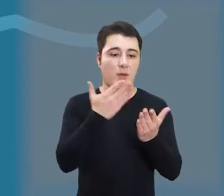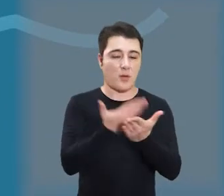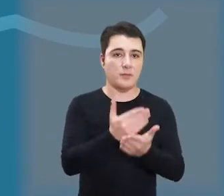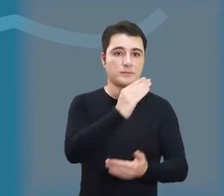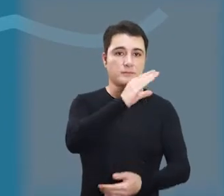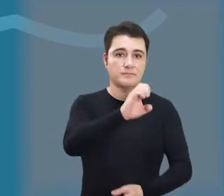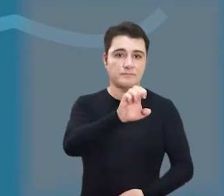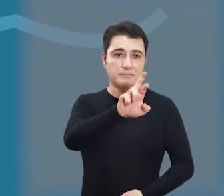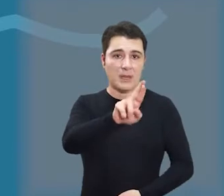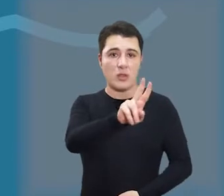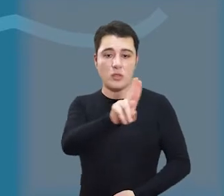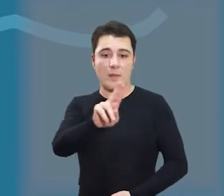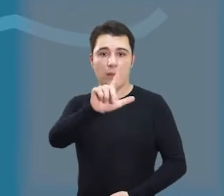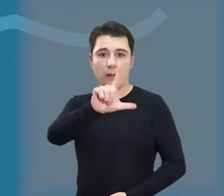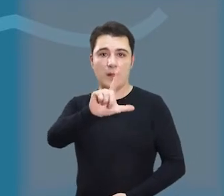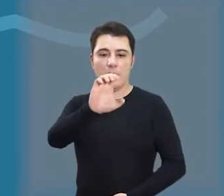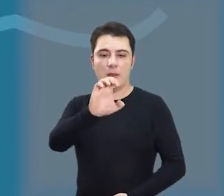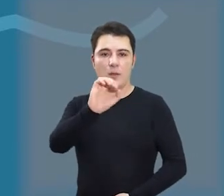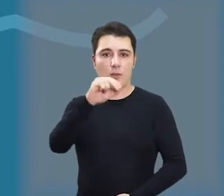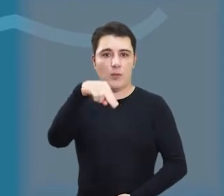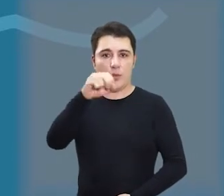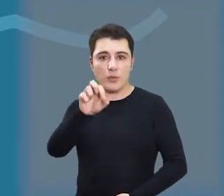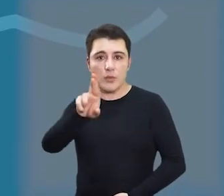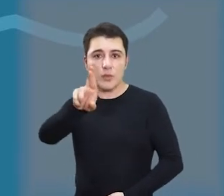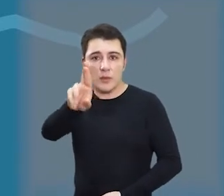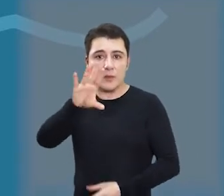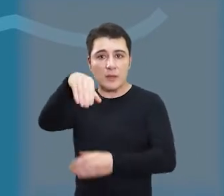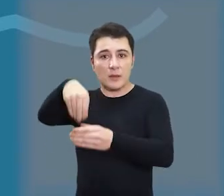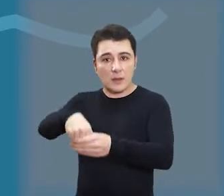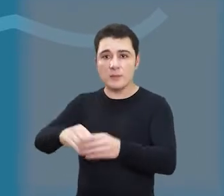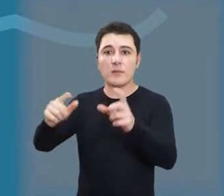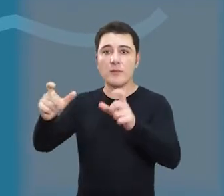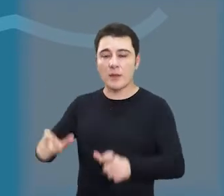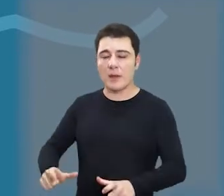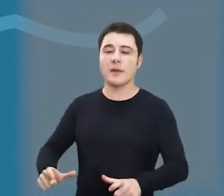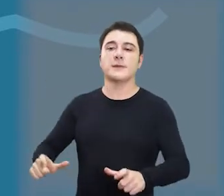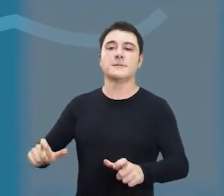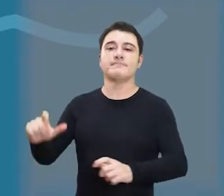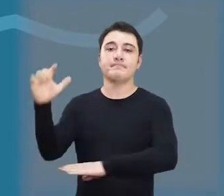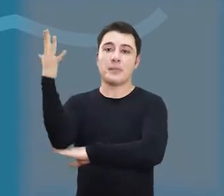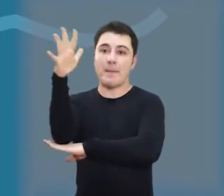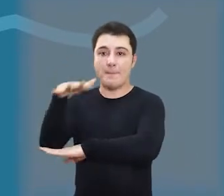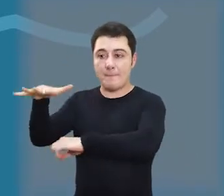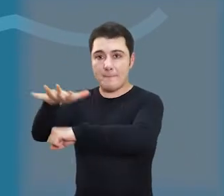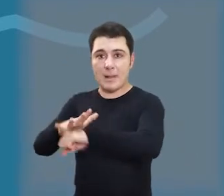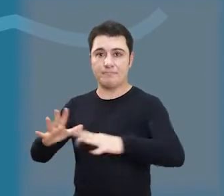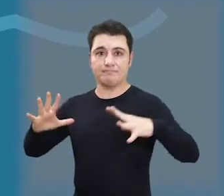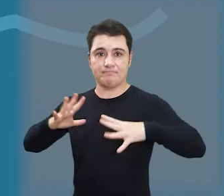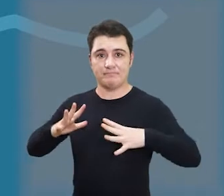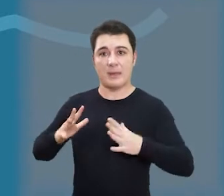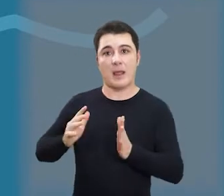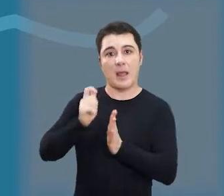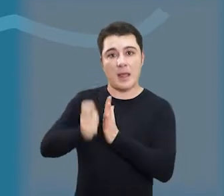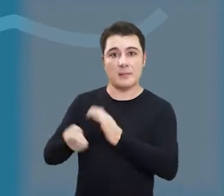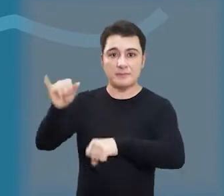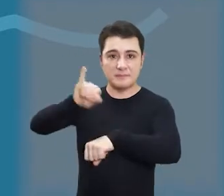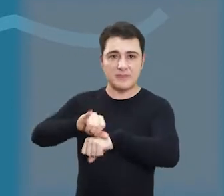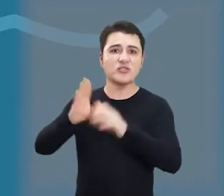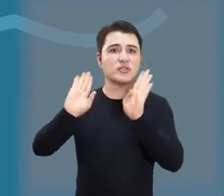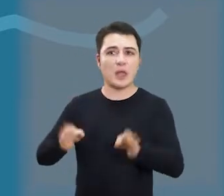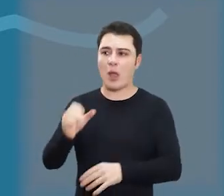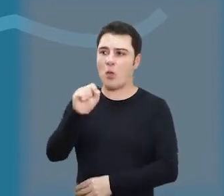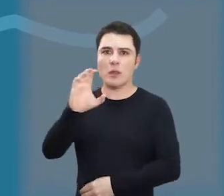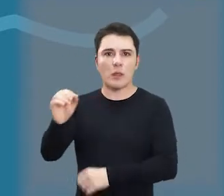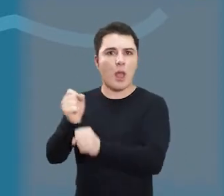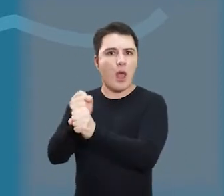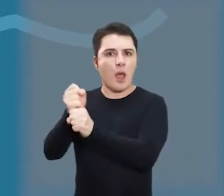80 anos sendo mais antigo da cidade atendendo cerca de 200 crianças o centro de educação e recreação CR